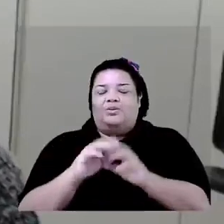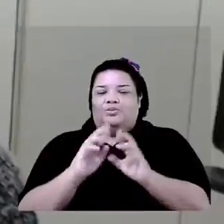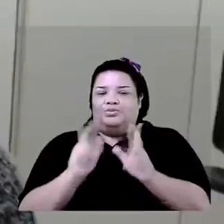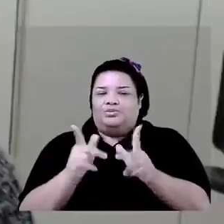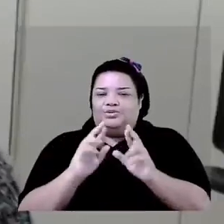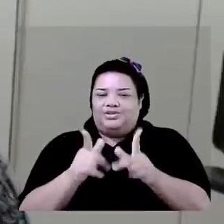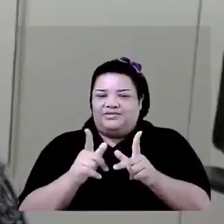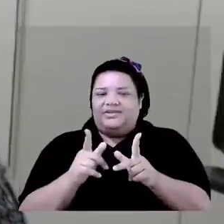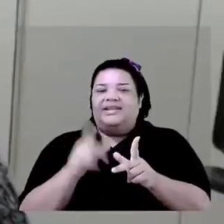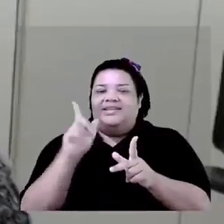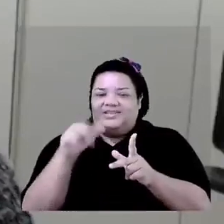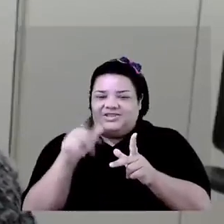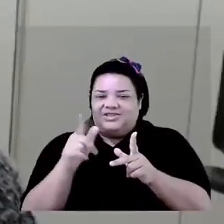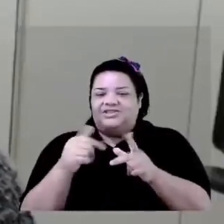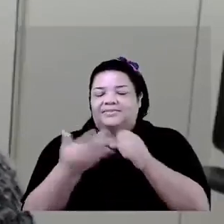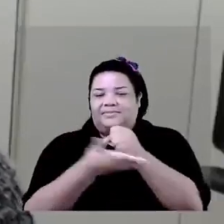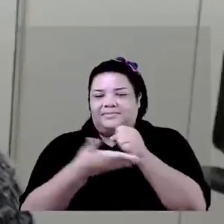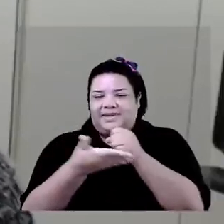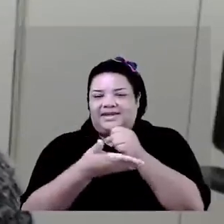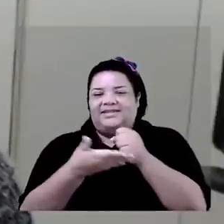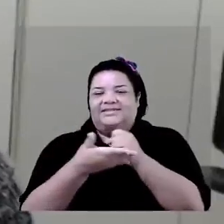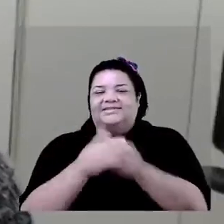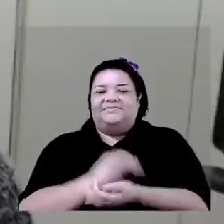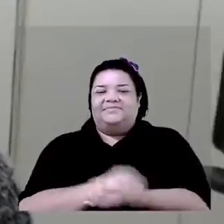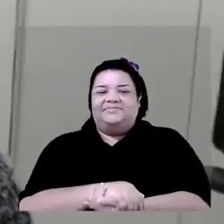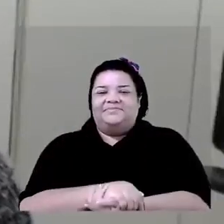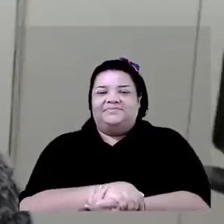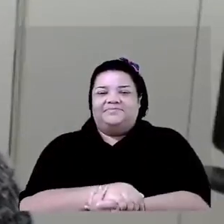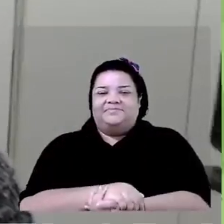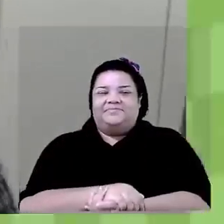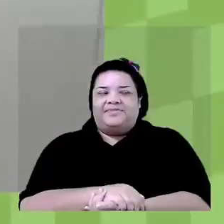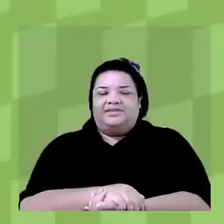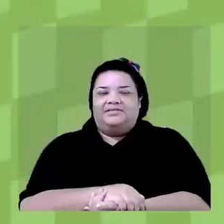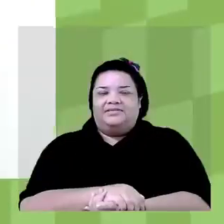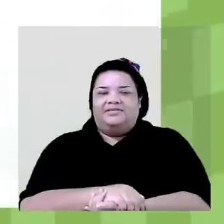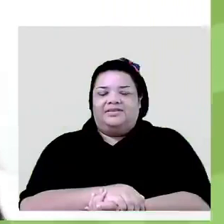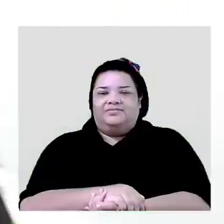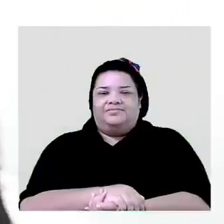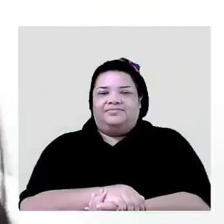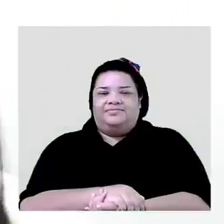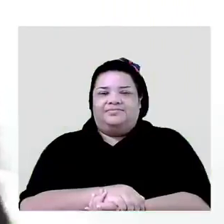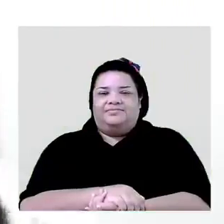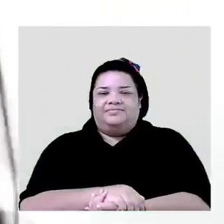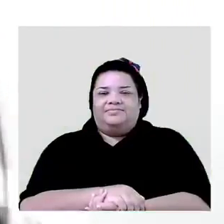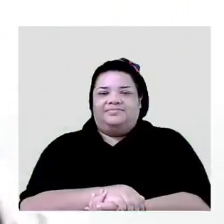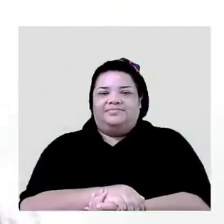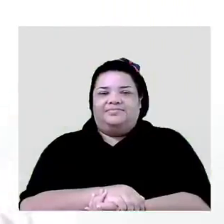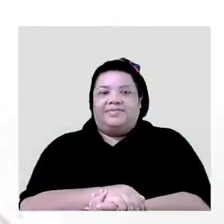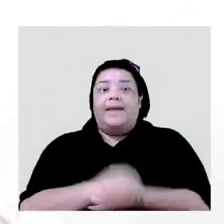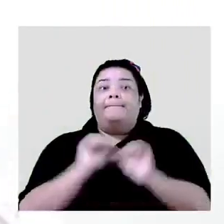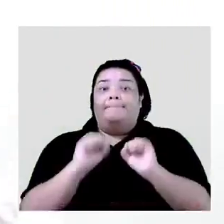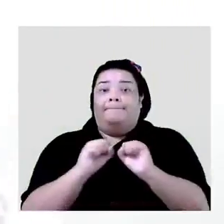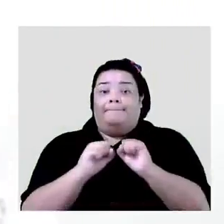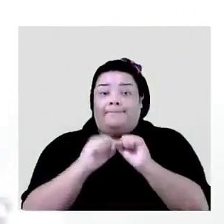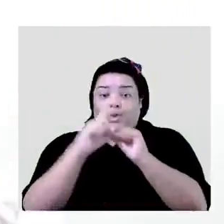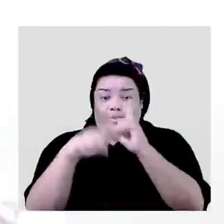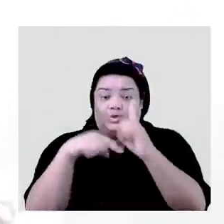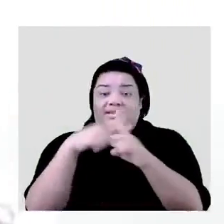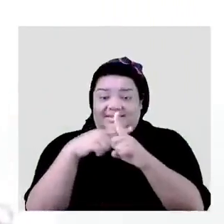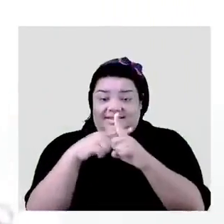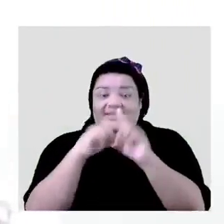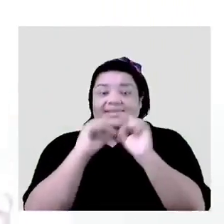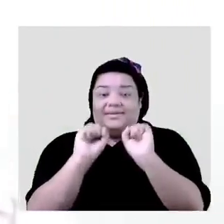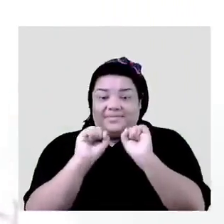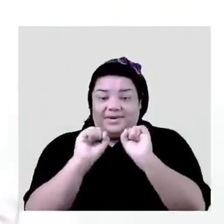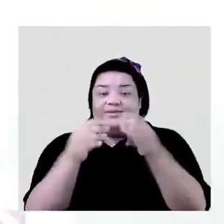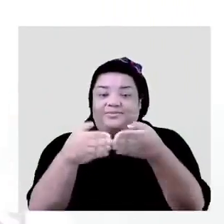da matriz energética. Ok, muito obrigada. Laura, posso Posso fazer? acrescentar? Por favor.